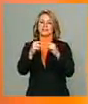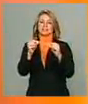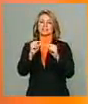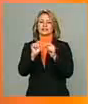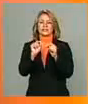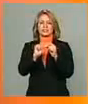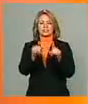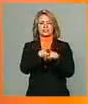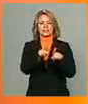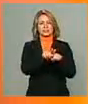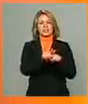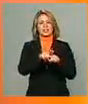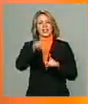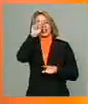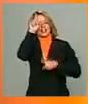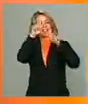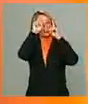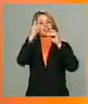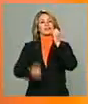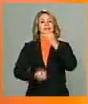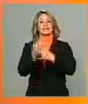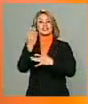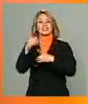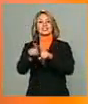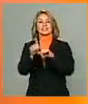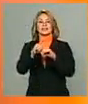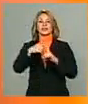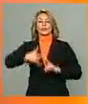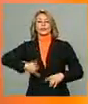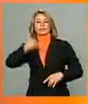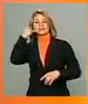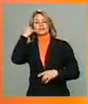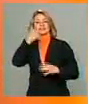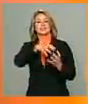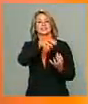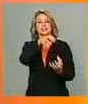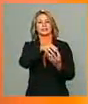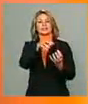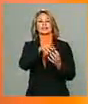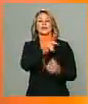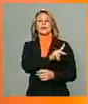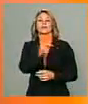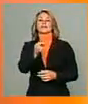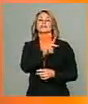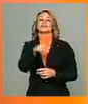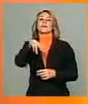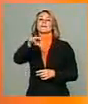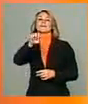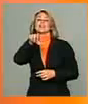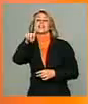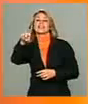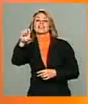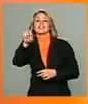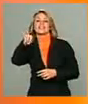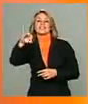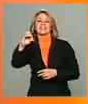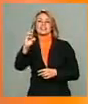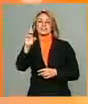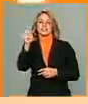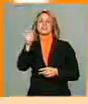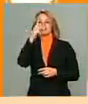foi dele também a ideia de criar o disque idoso o professor Medeiros é o personagem bem na fita